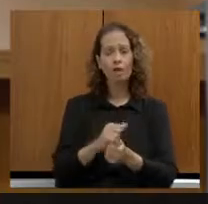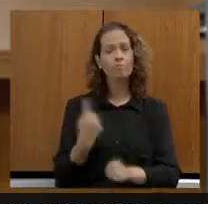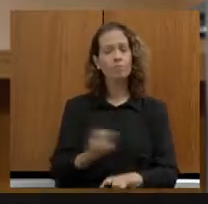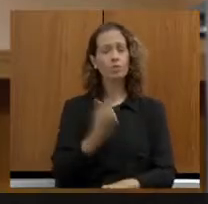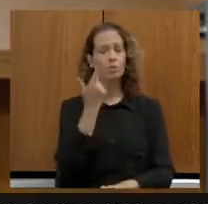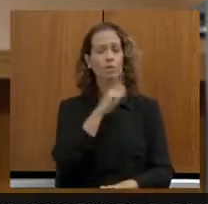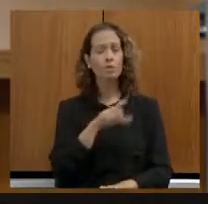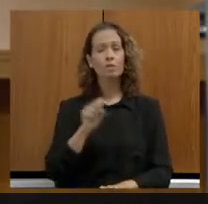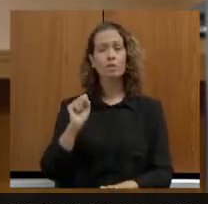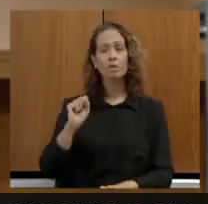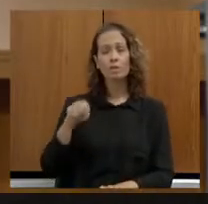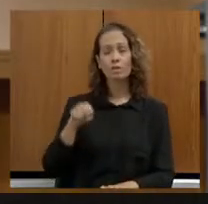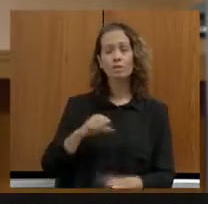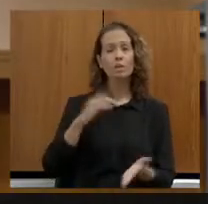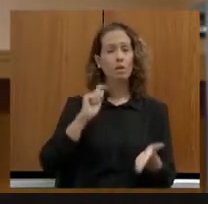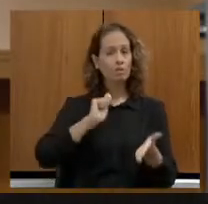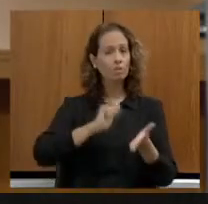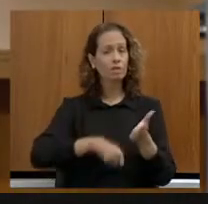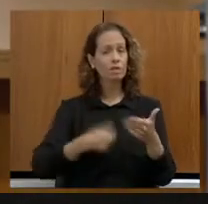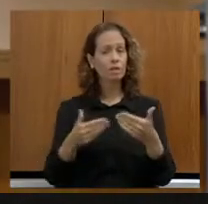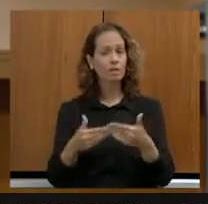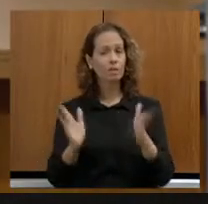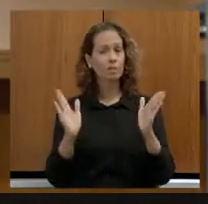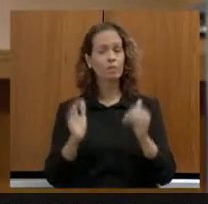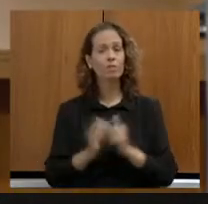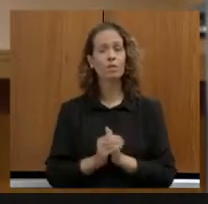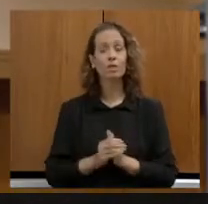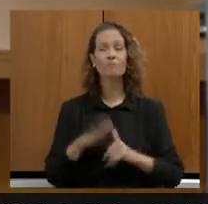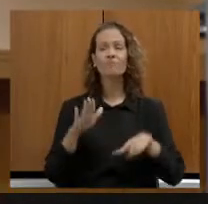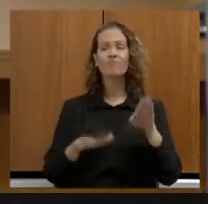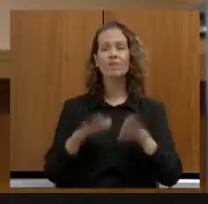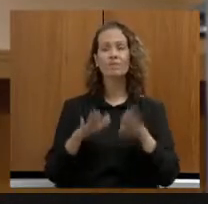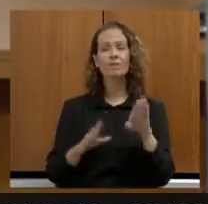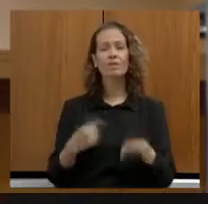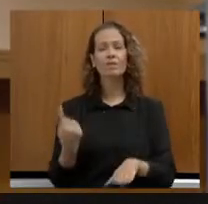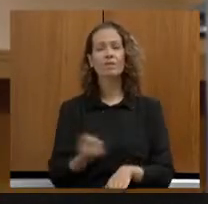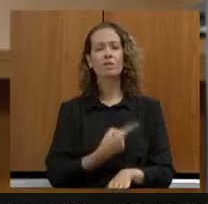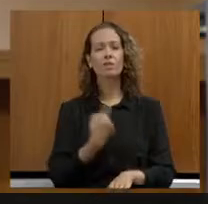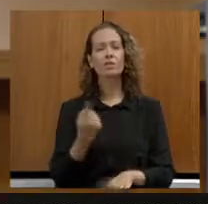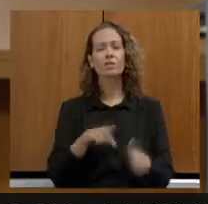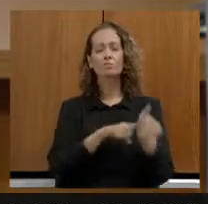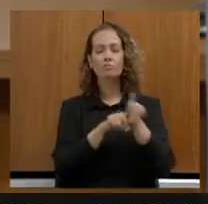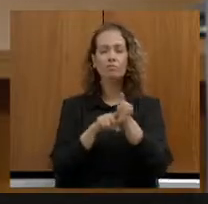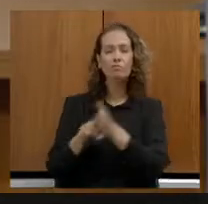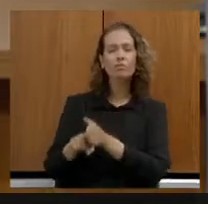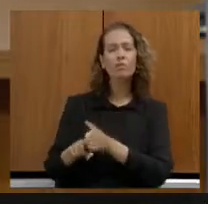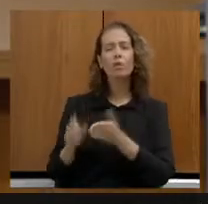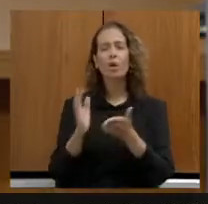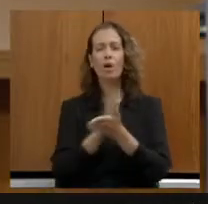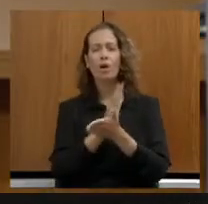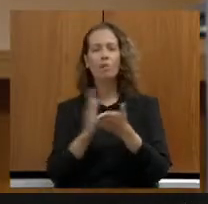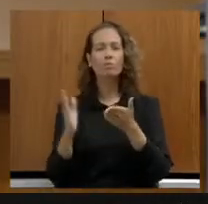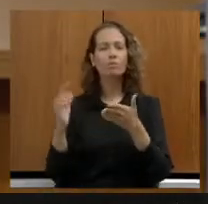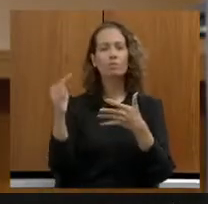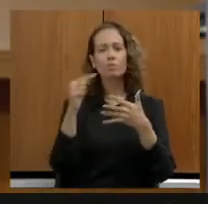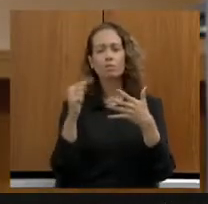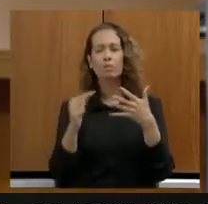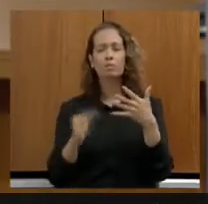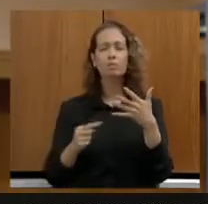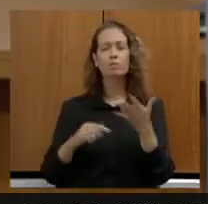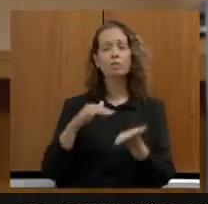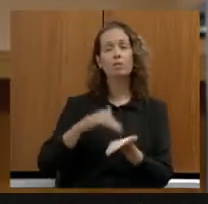assim autorizar sua abertura é muitas vezes a gente verificou em alguns casos a